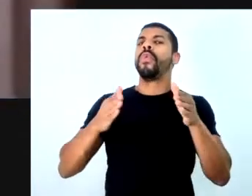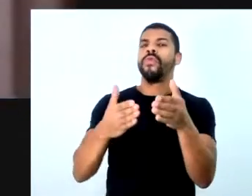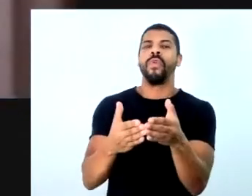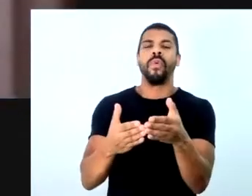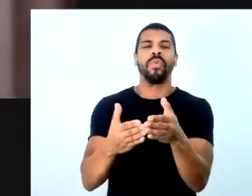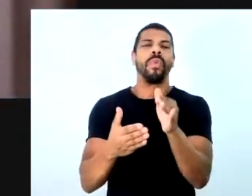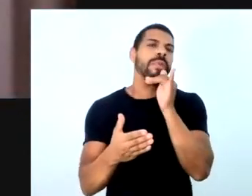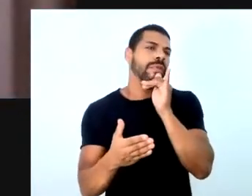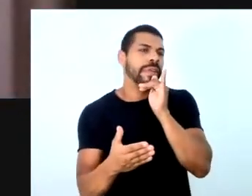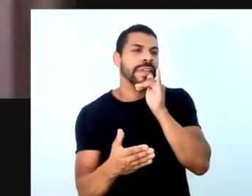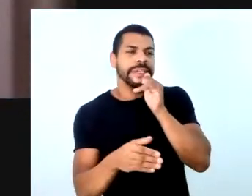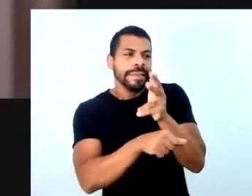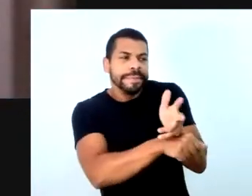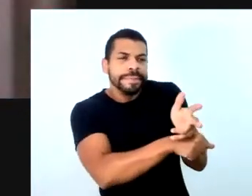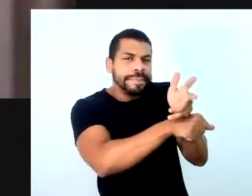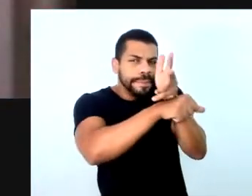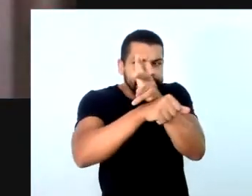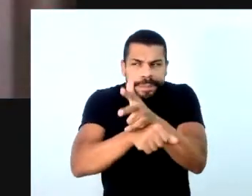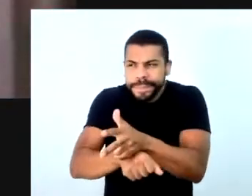completamente,